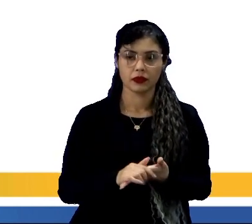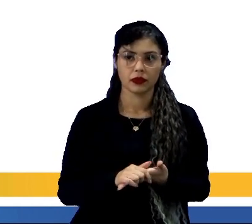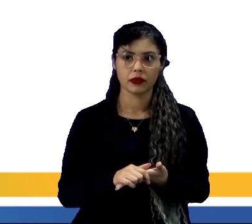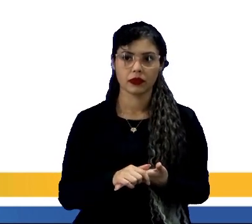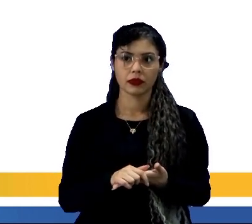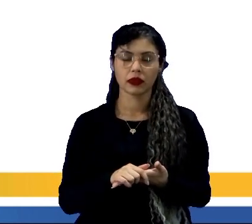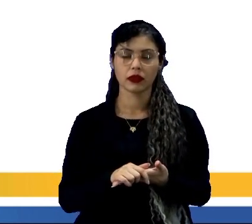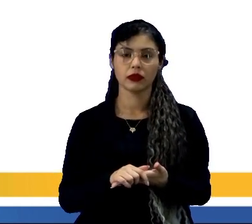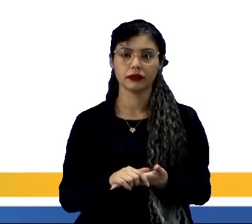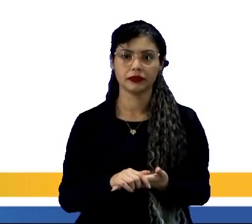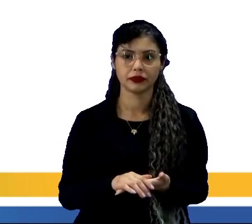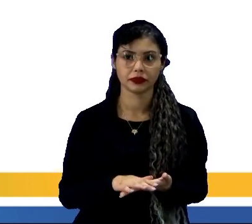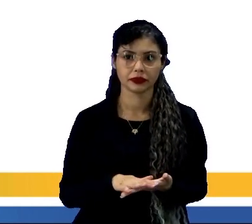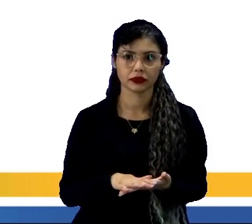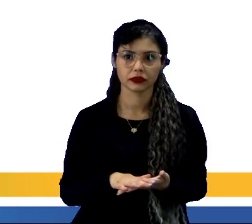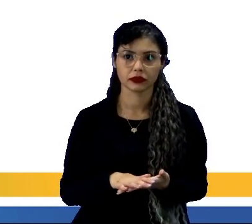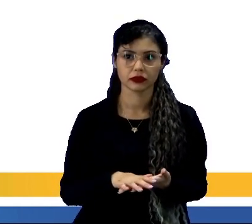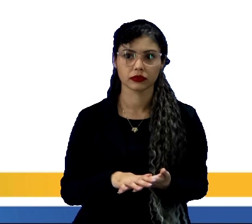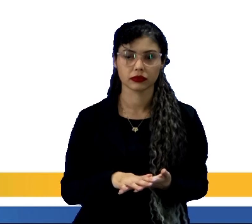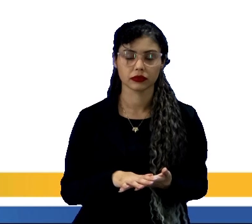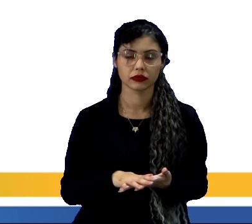jardineiro, jardineira, né?